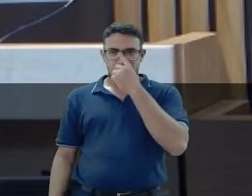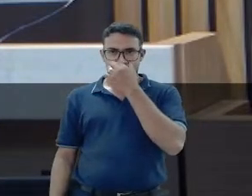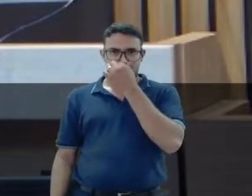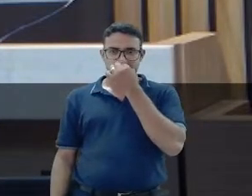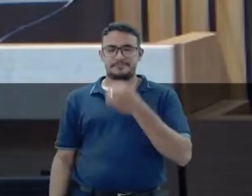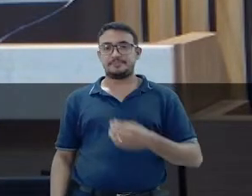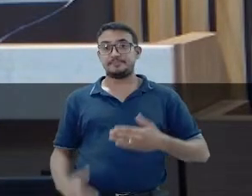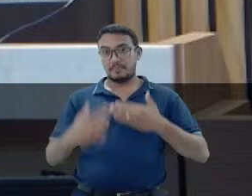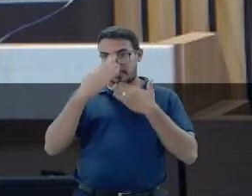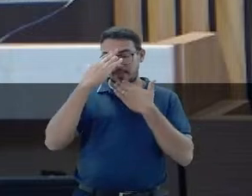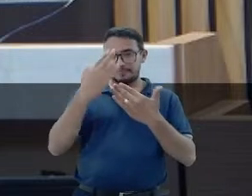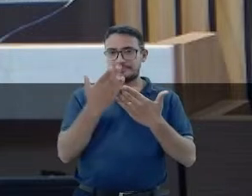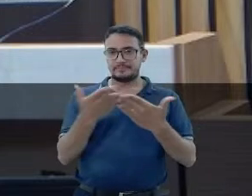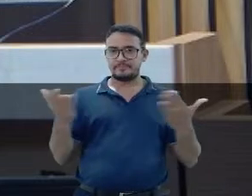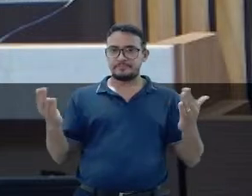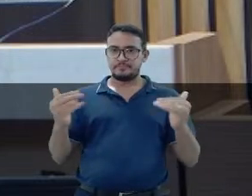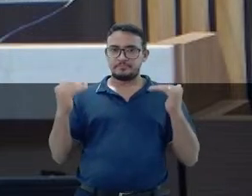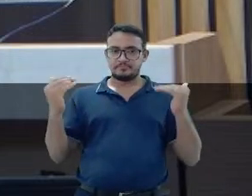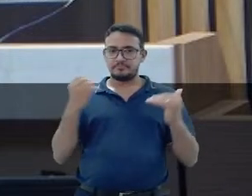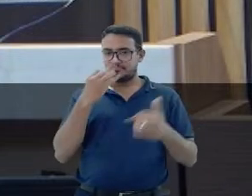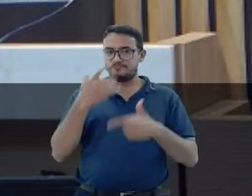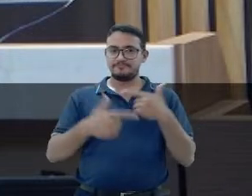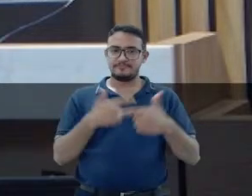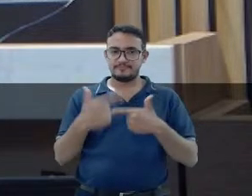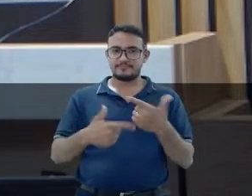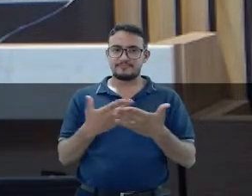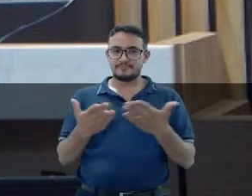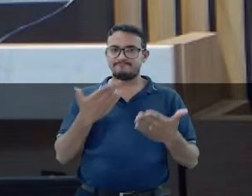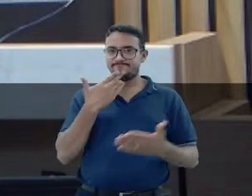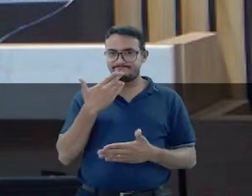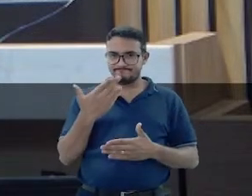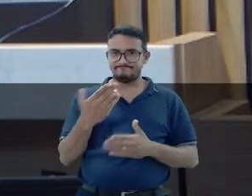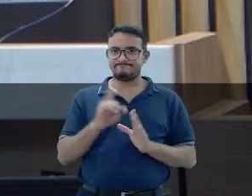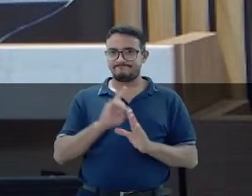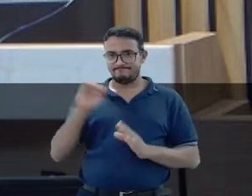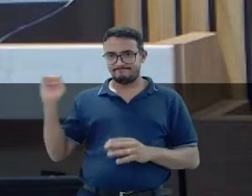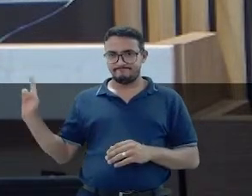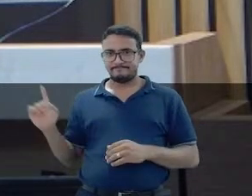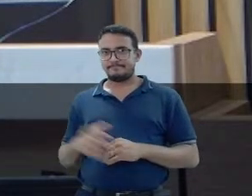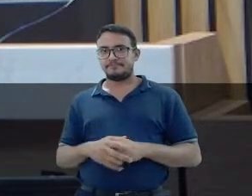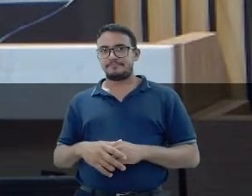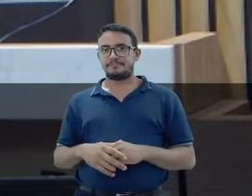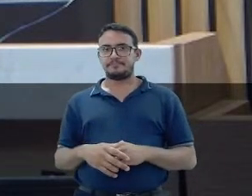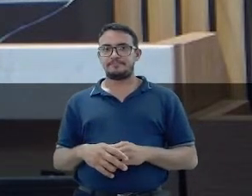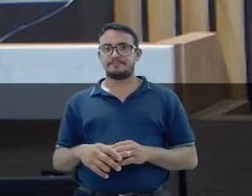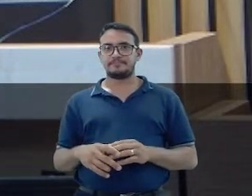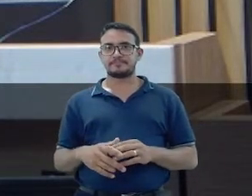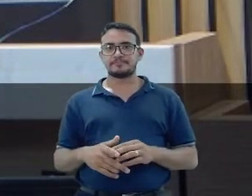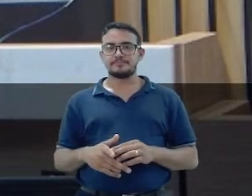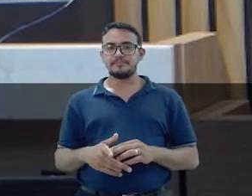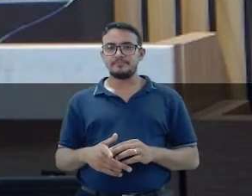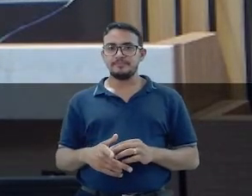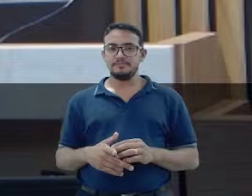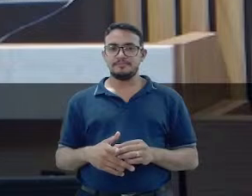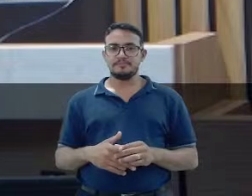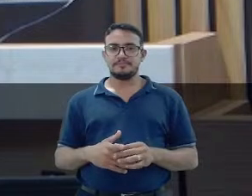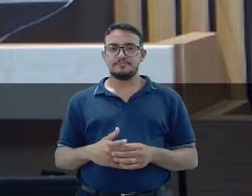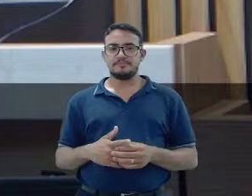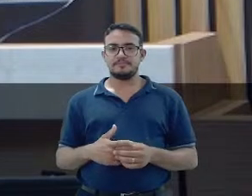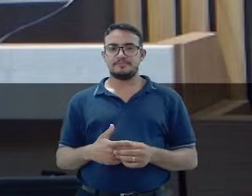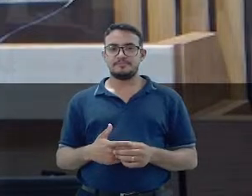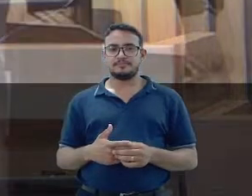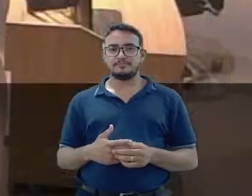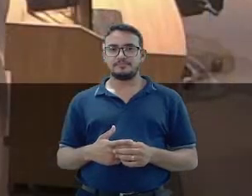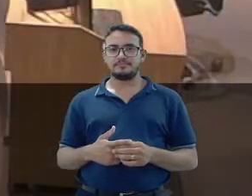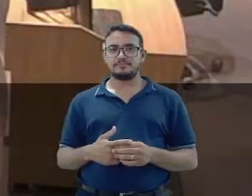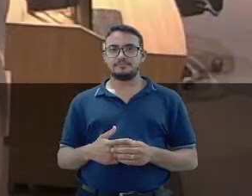Obrigado, excelências, bom descanso aos senhores, peço licença para me retirar. Obrigado, fique à vontade. Boa tarde, doutor Chivinho. Obrigado.